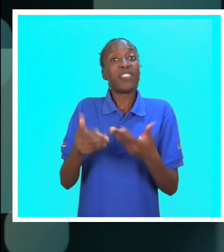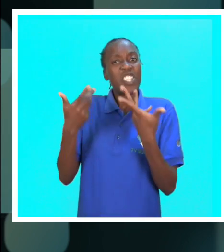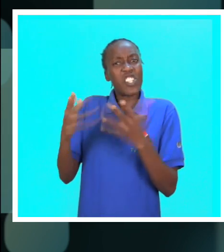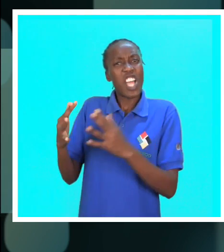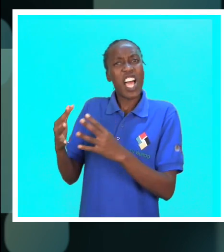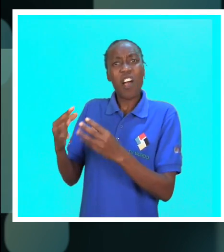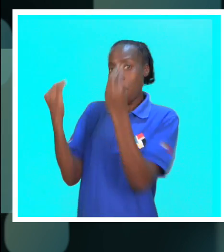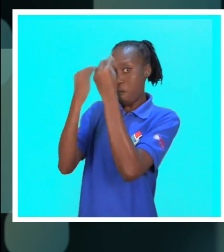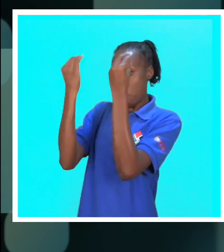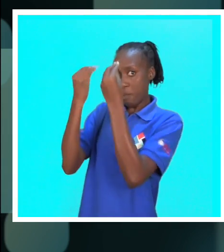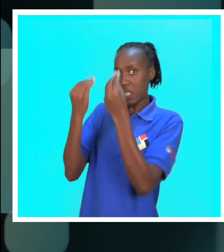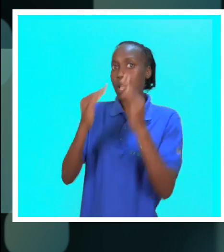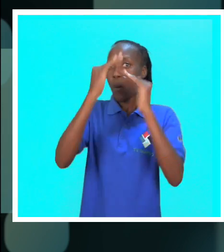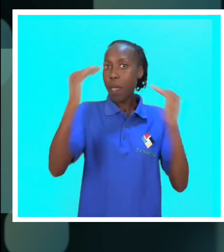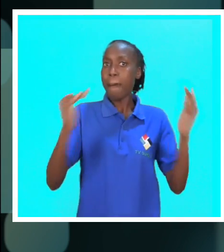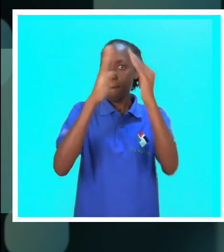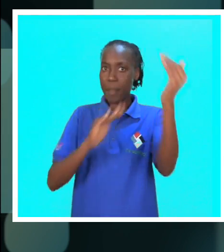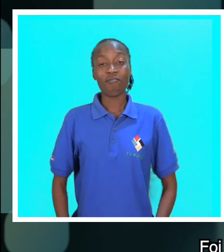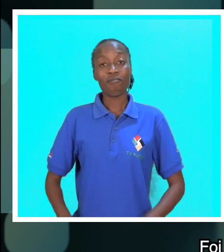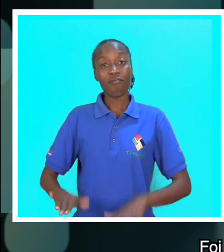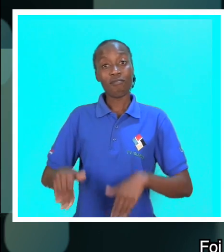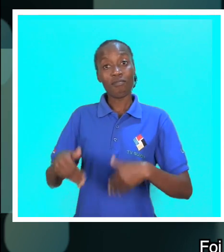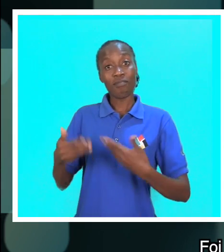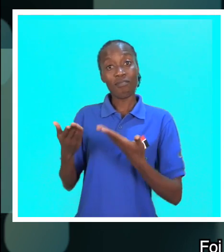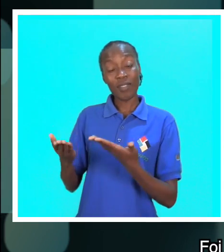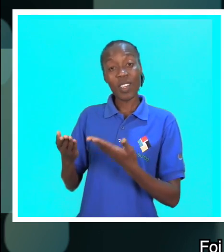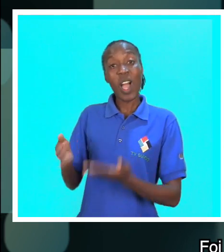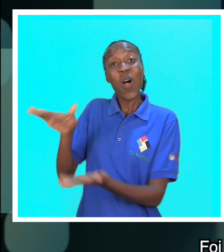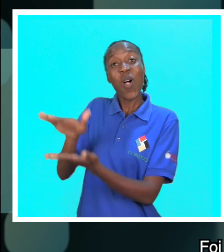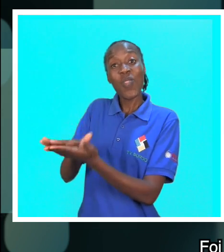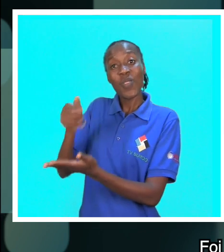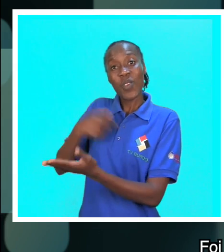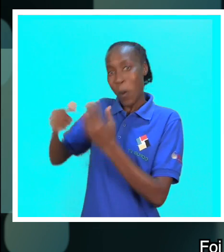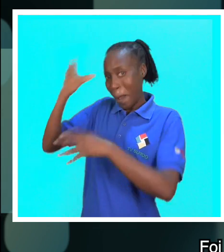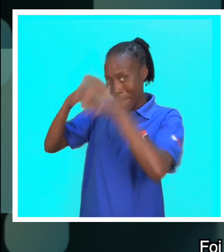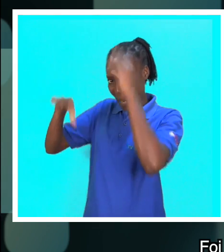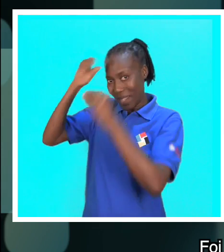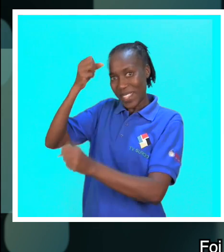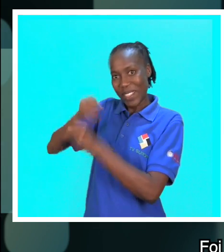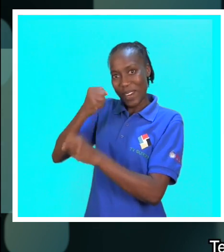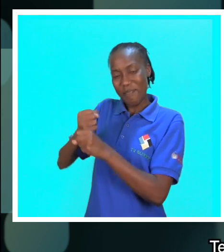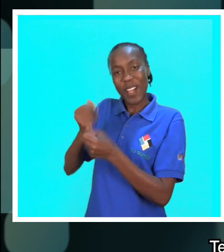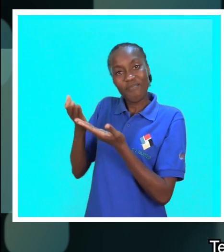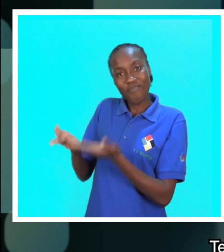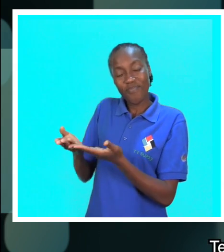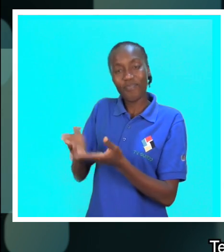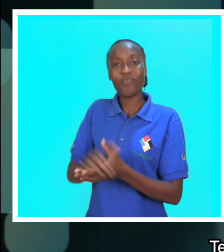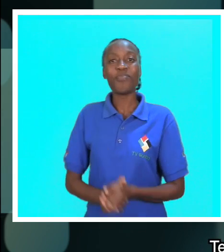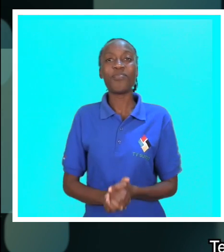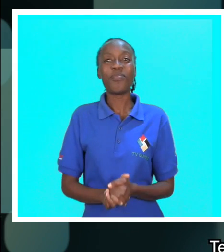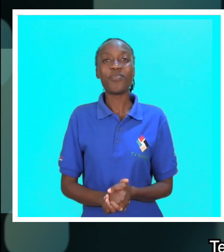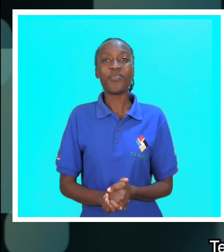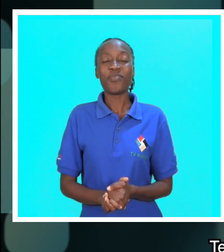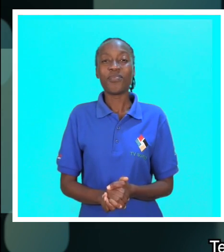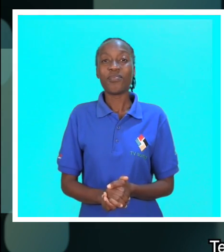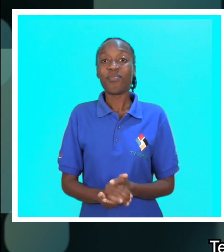Tive uma informação em Mavalan. É onde que eu aprendi esse trabalho.